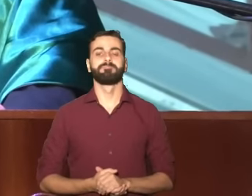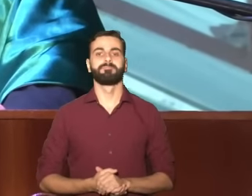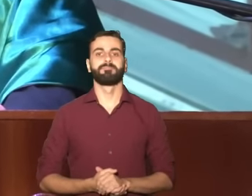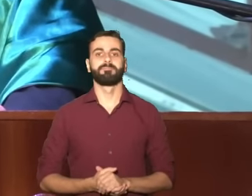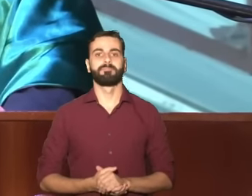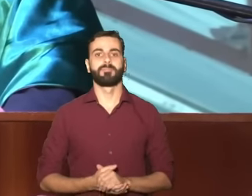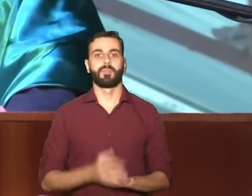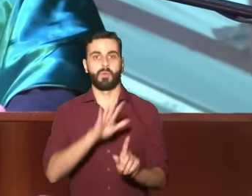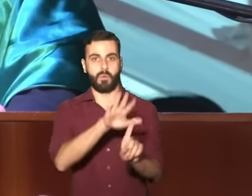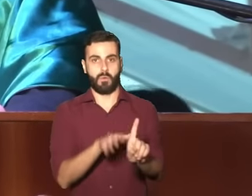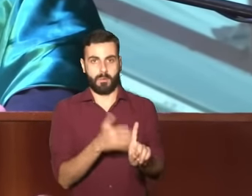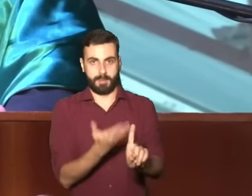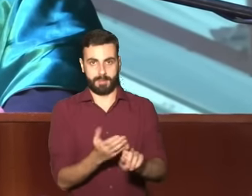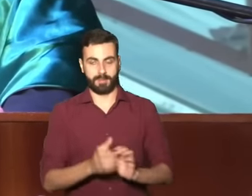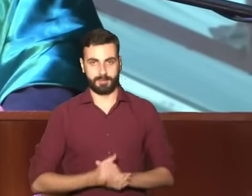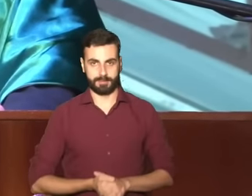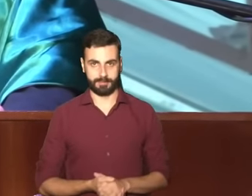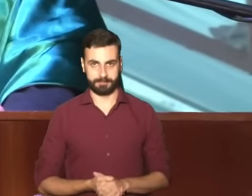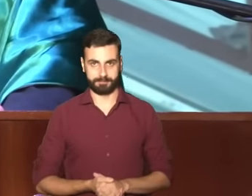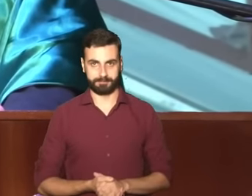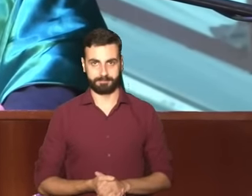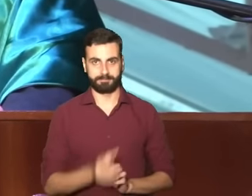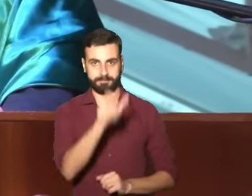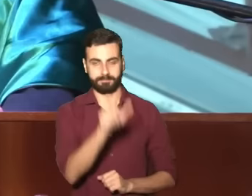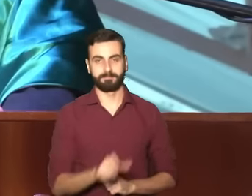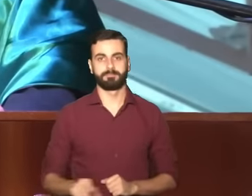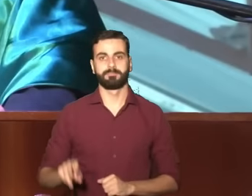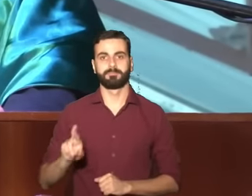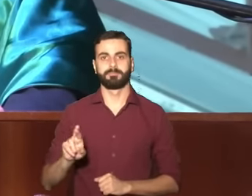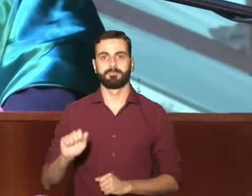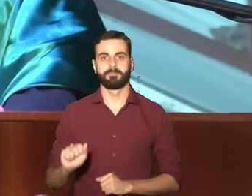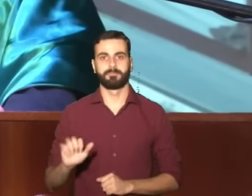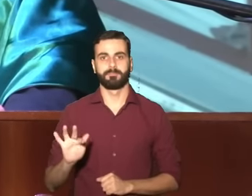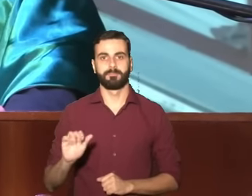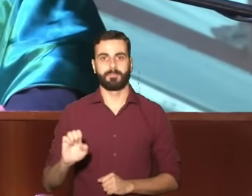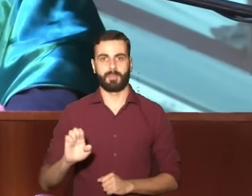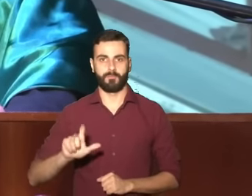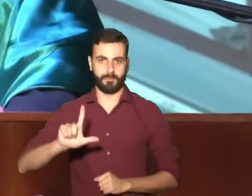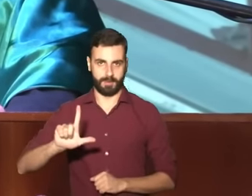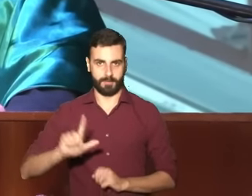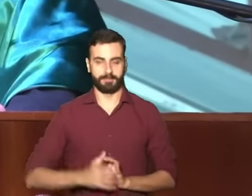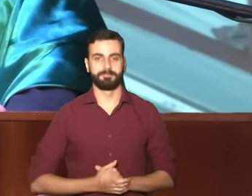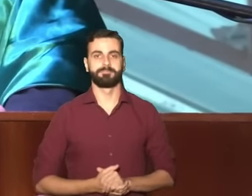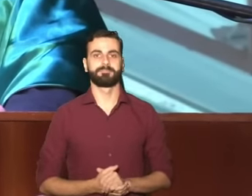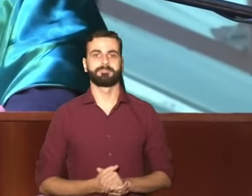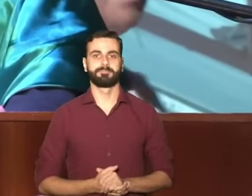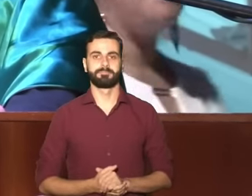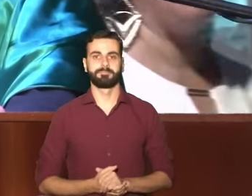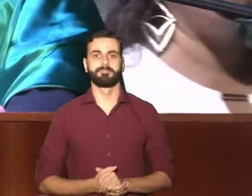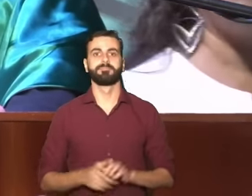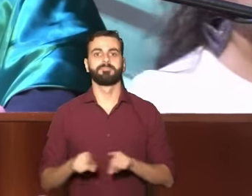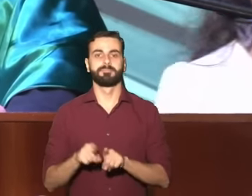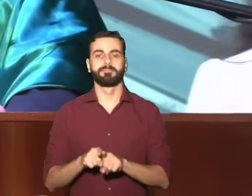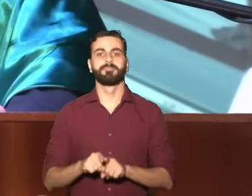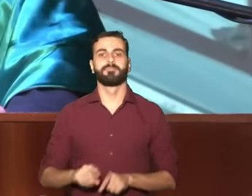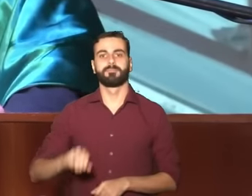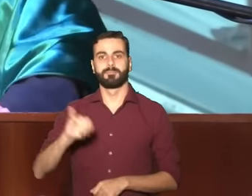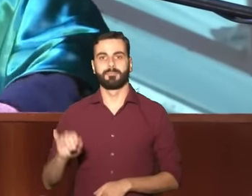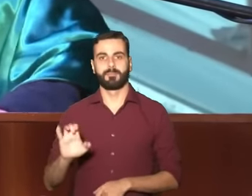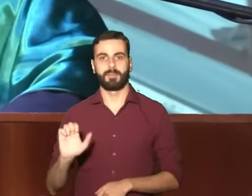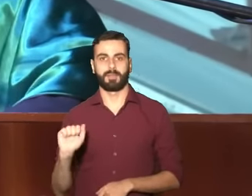homenageados dos formandos, Rafael de Souza Vasconcelos e Jean